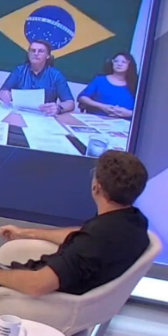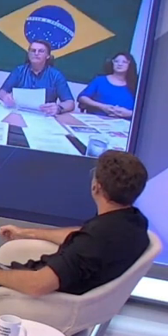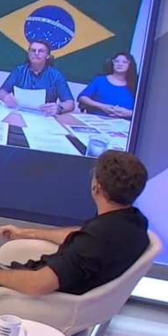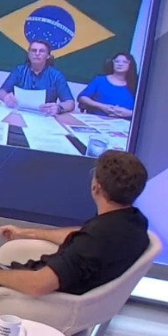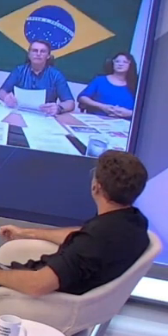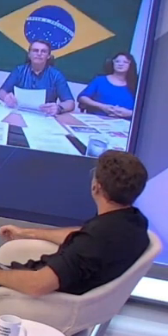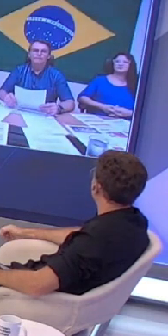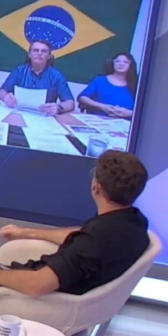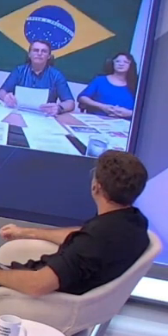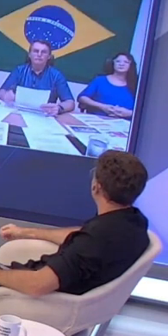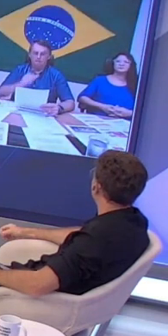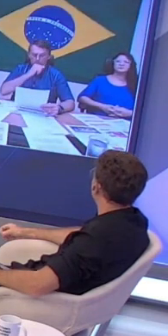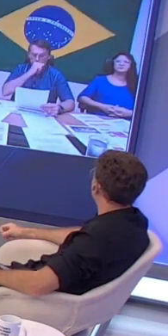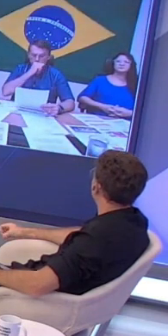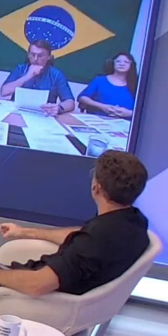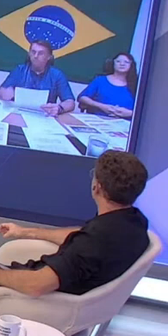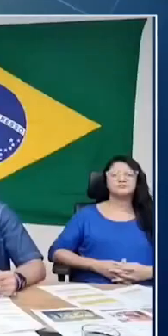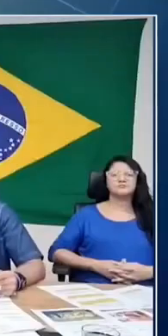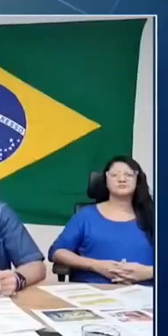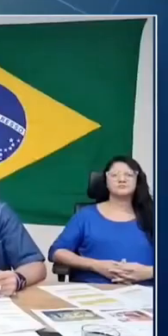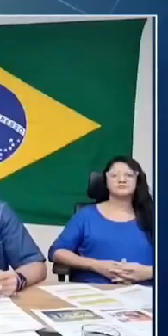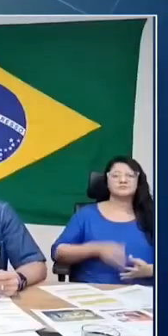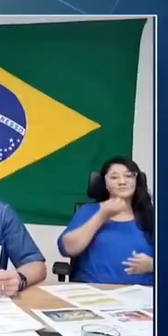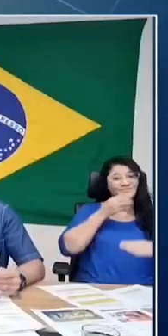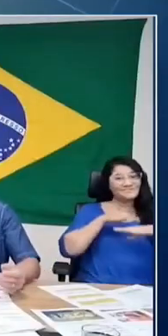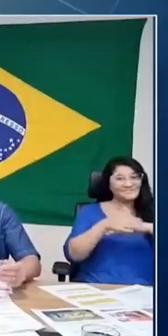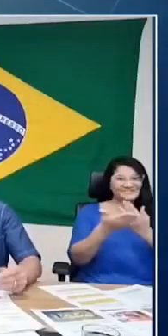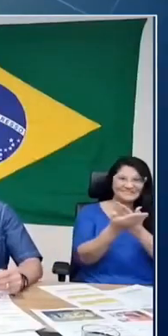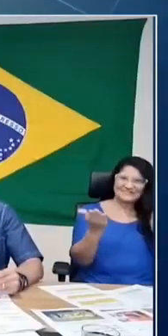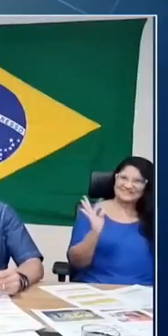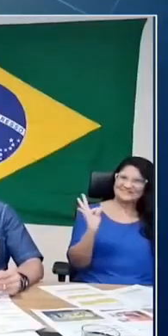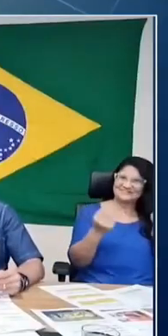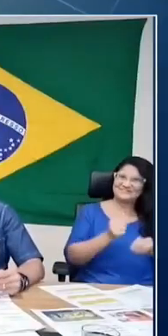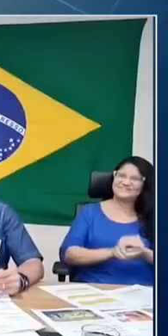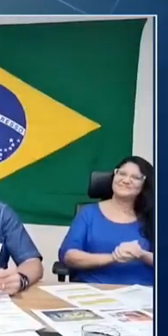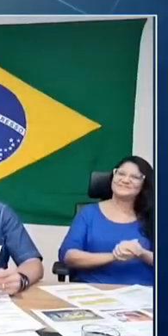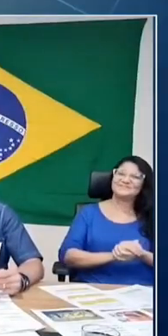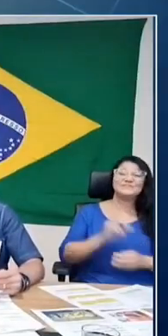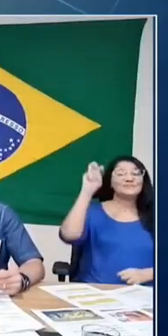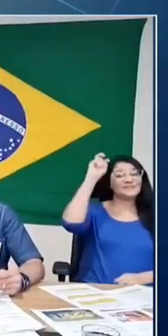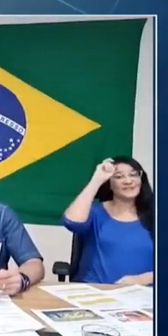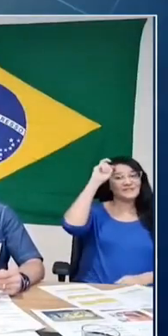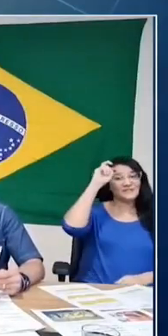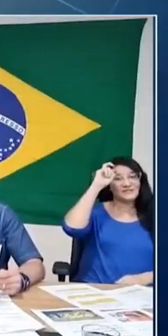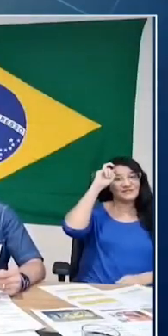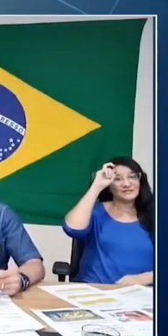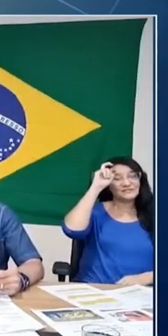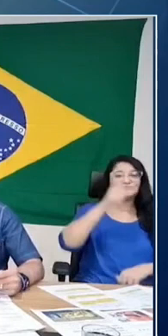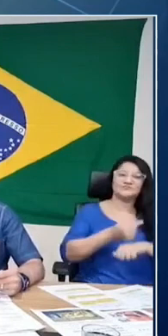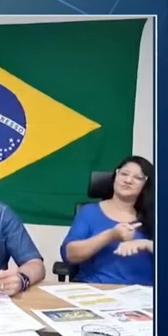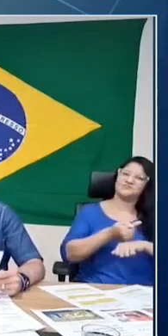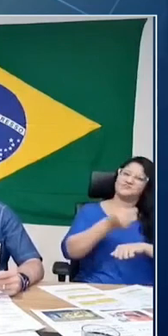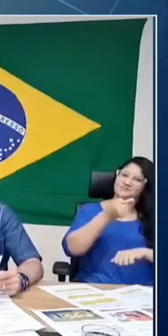aí os e-mails têm conversas de WhatsApp e aí ele pode indicar tanto nessa documentação que já tá no inquérito policial